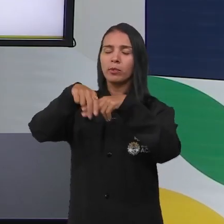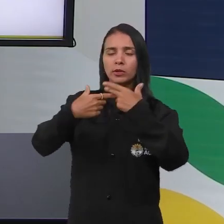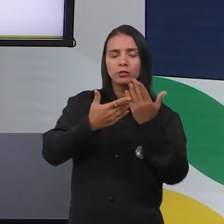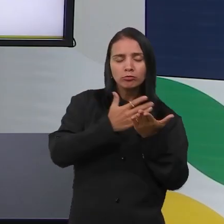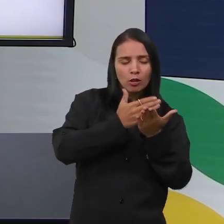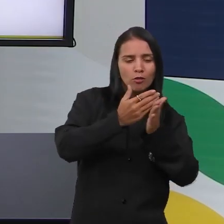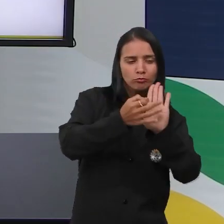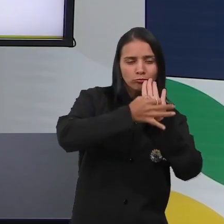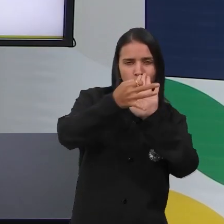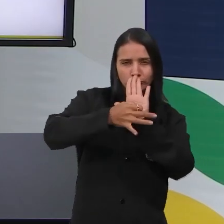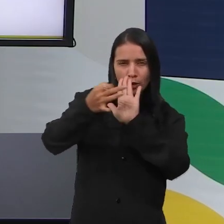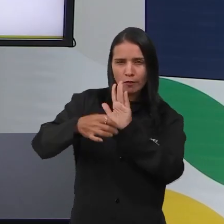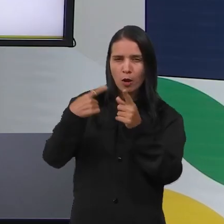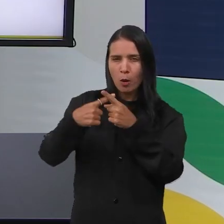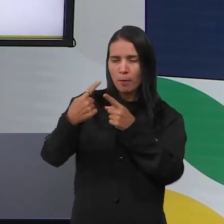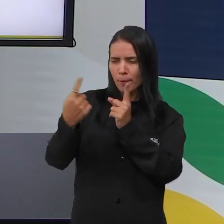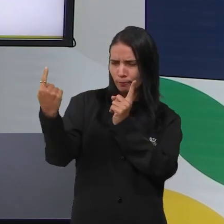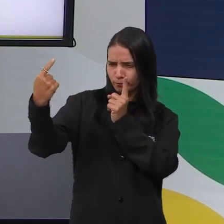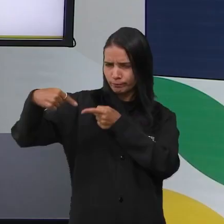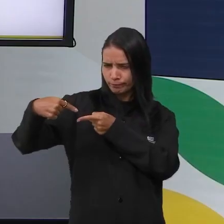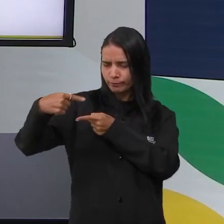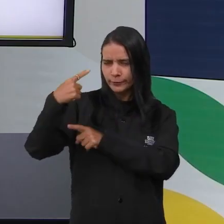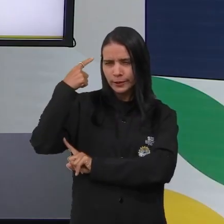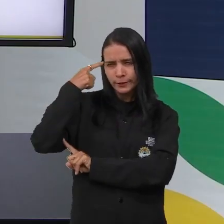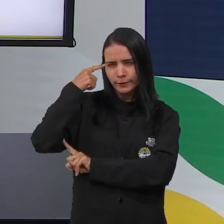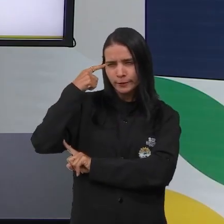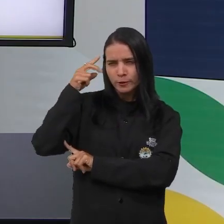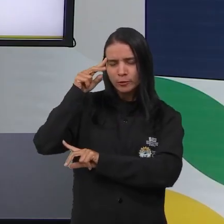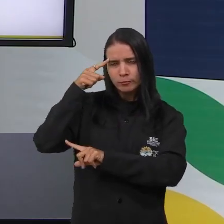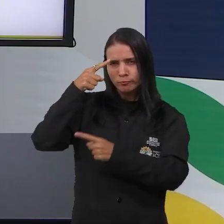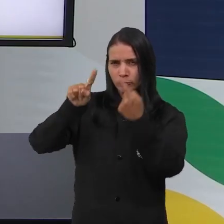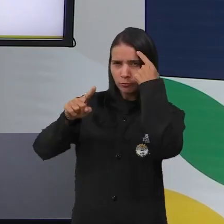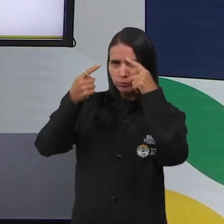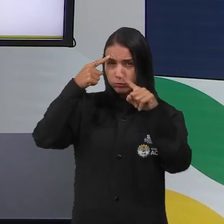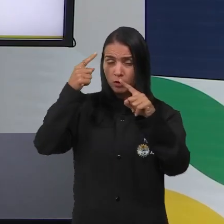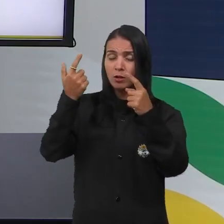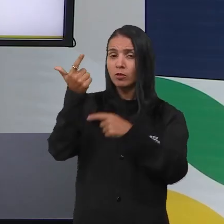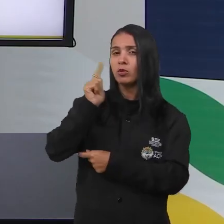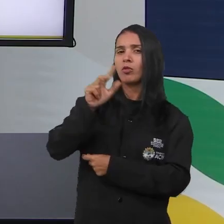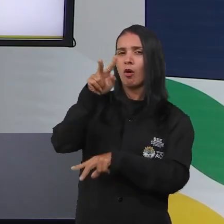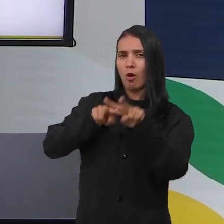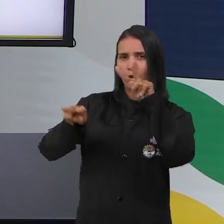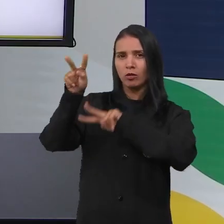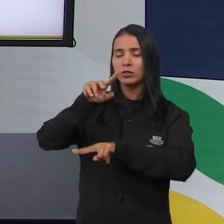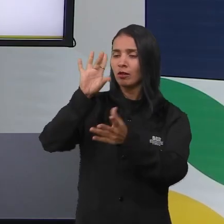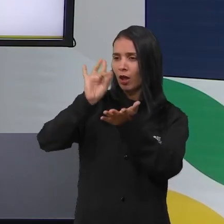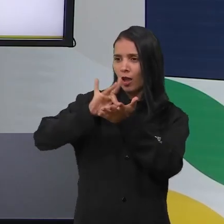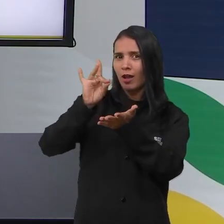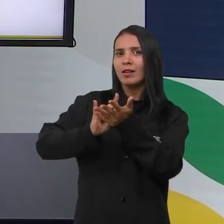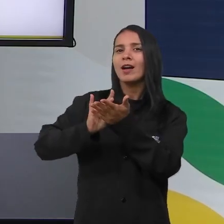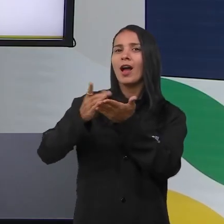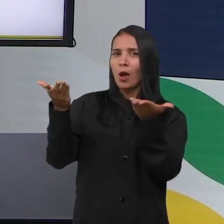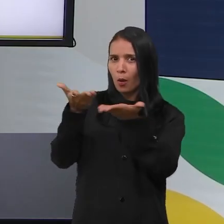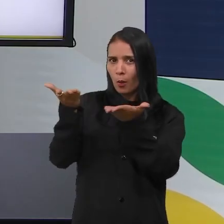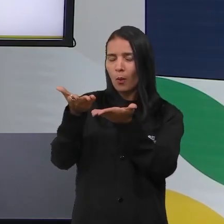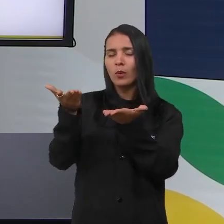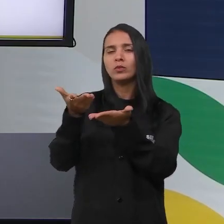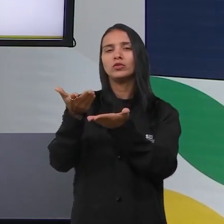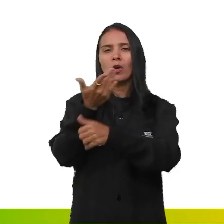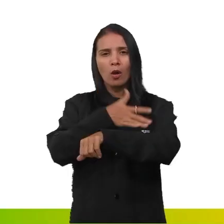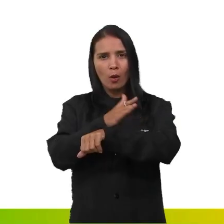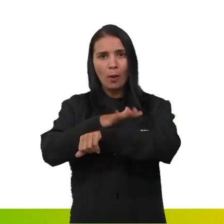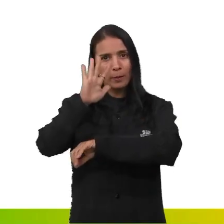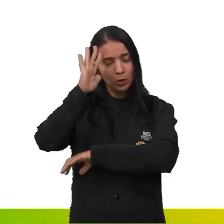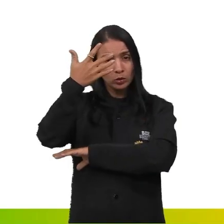você é confrontado e consegue visualizar, aquilo é evidenciado. Então, é basicamente isso, tá bom?